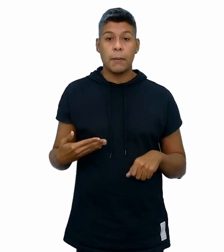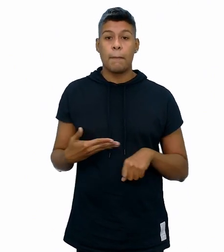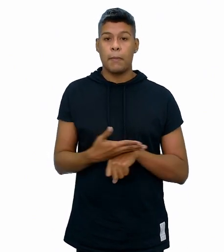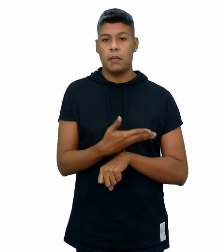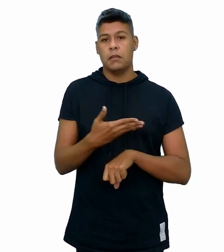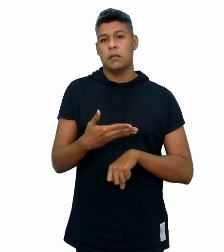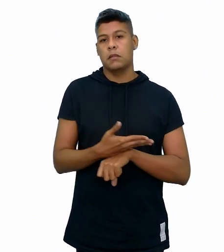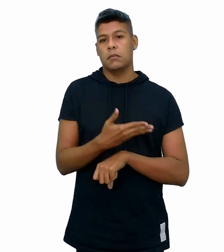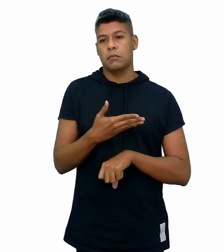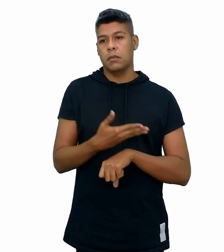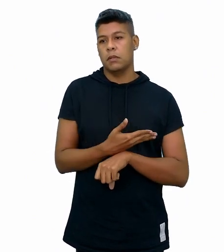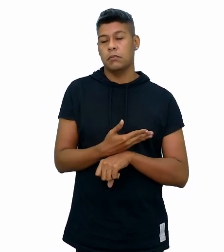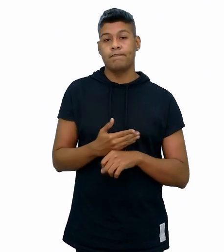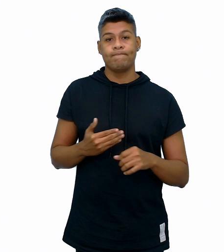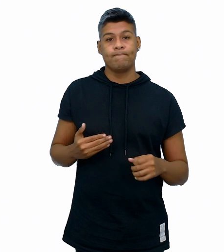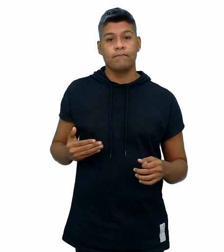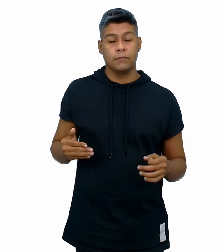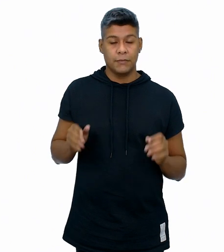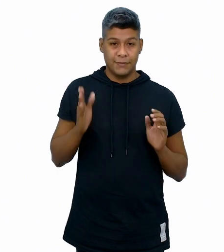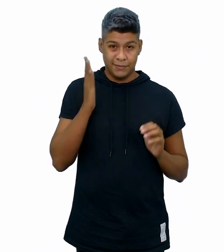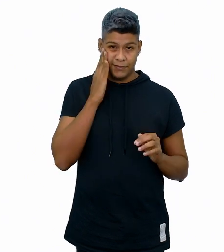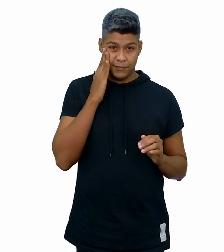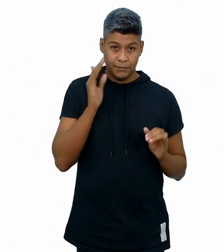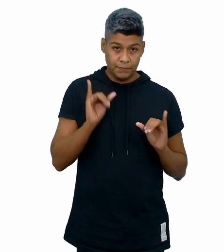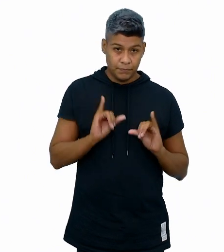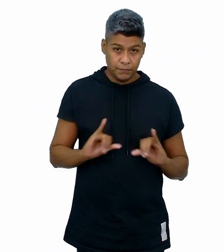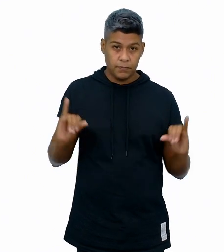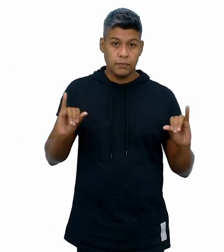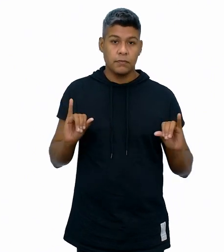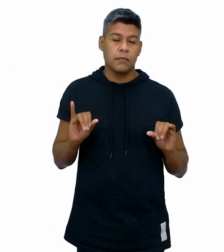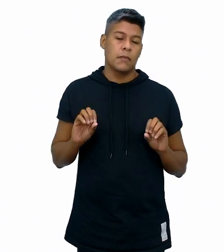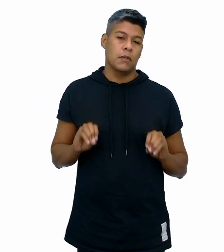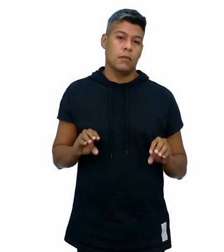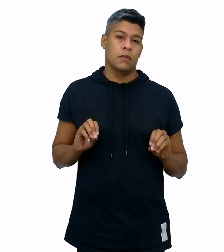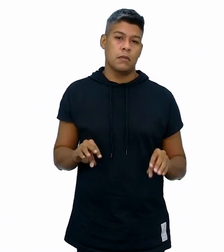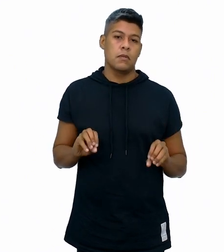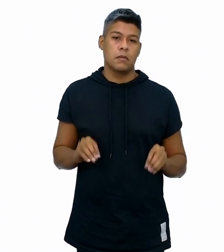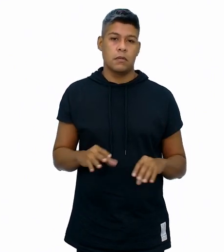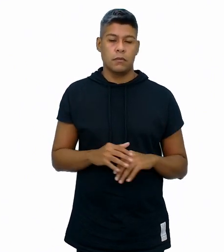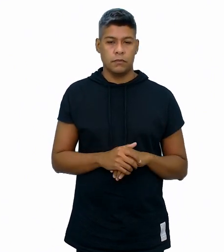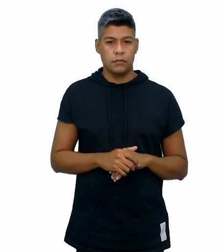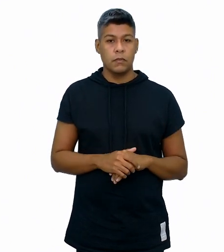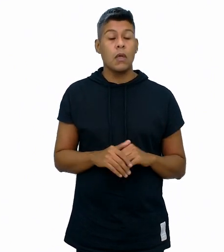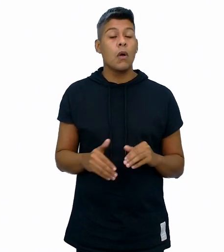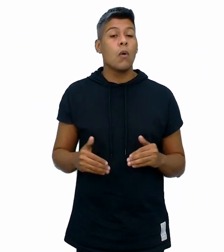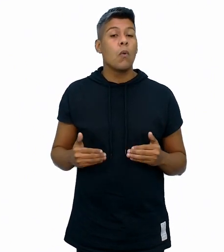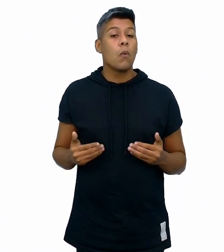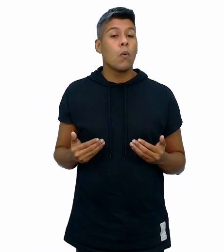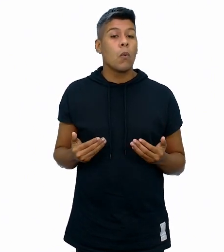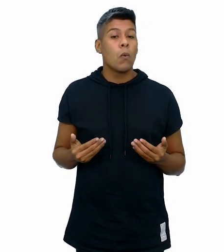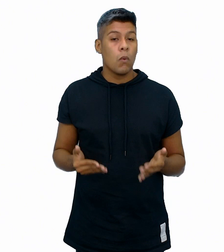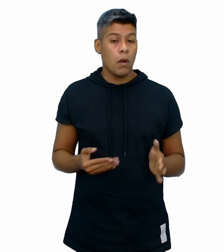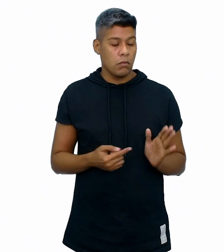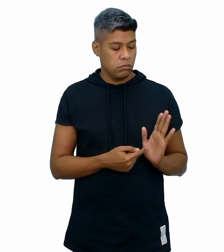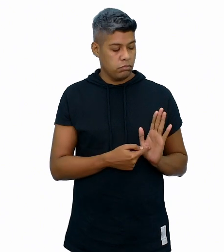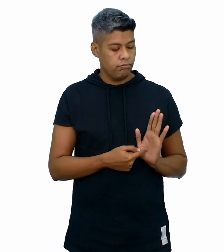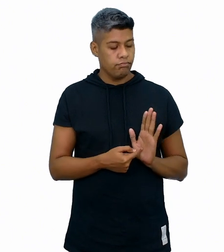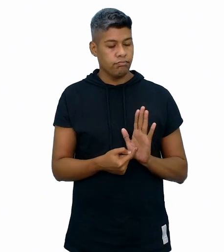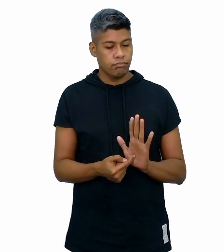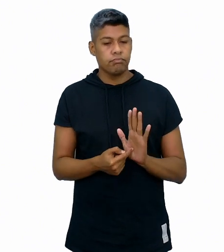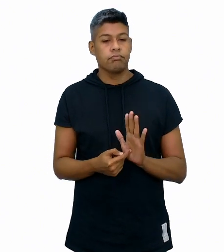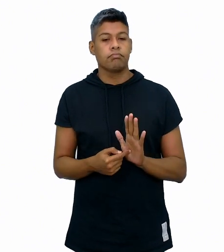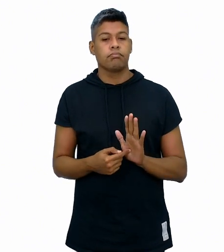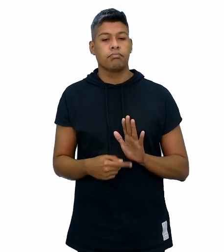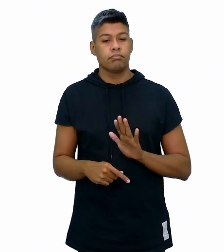participar. Mobilização social pela educação. Olhem, como que está a expressão dos